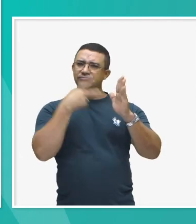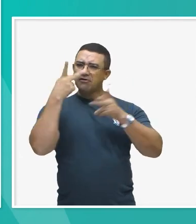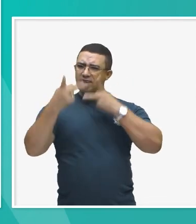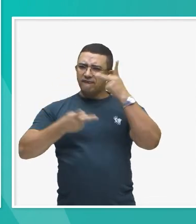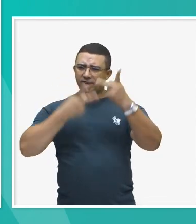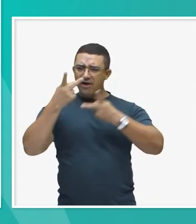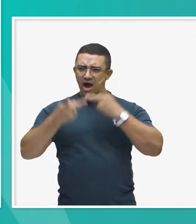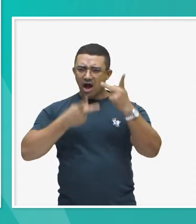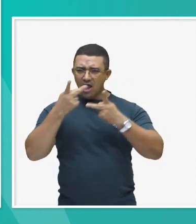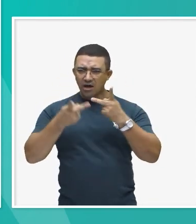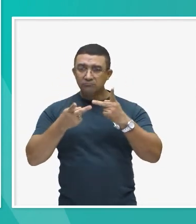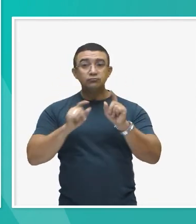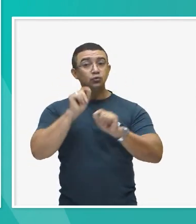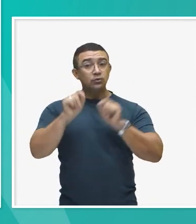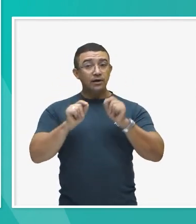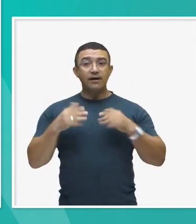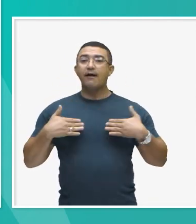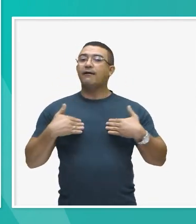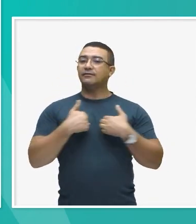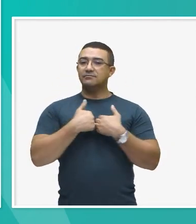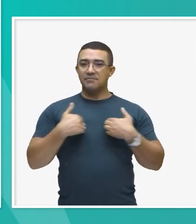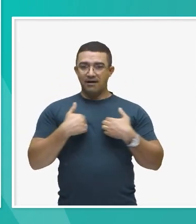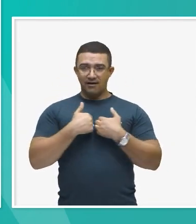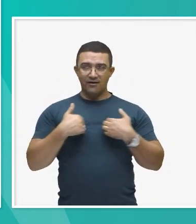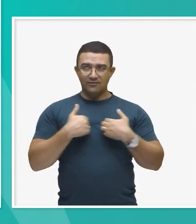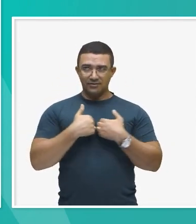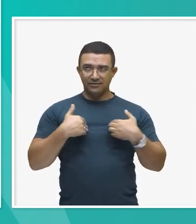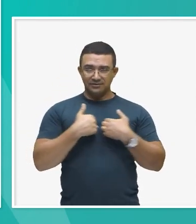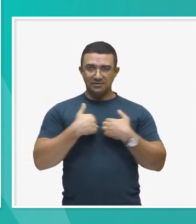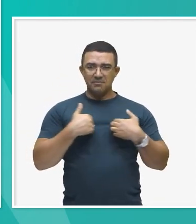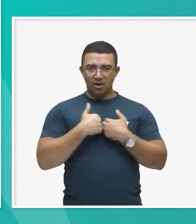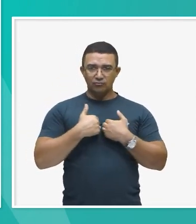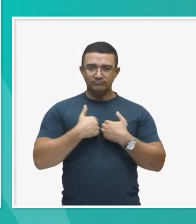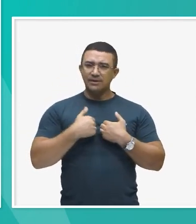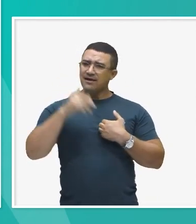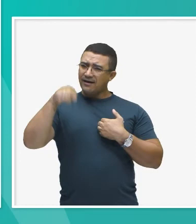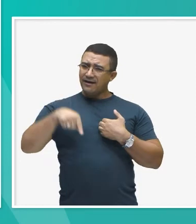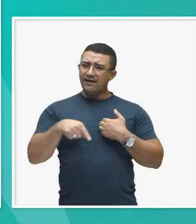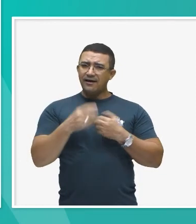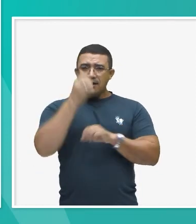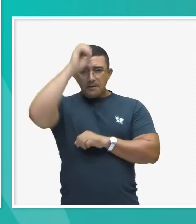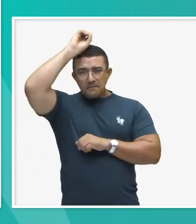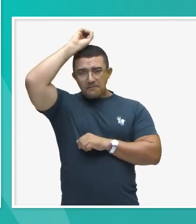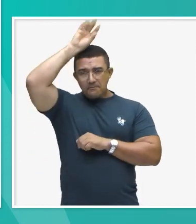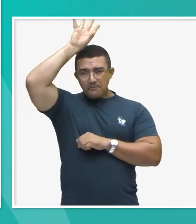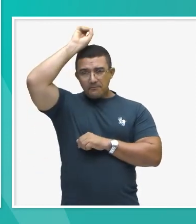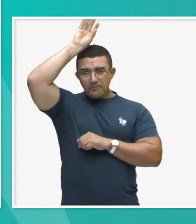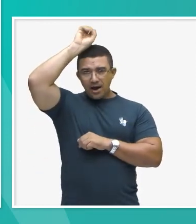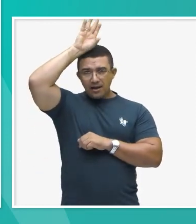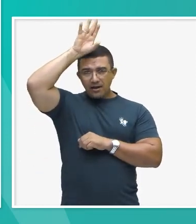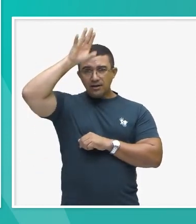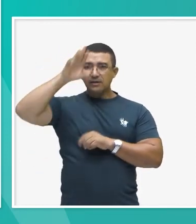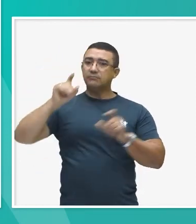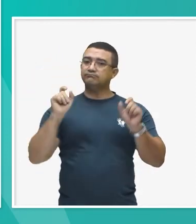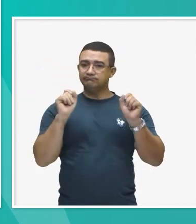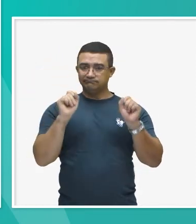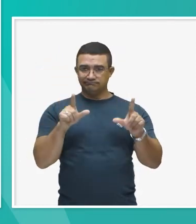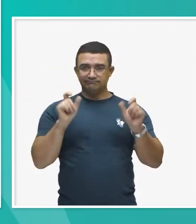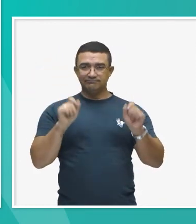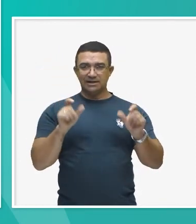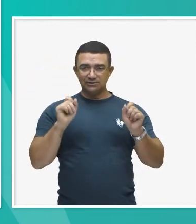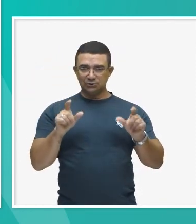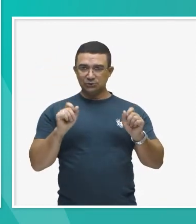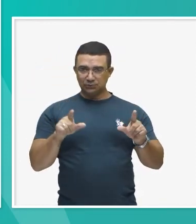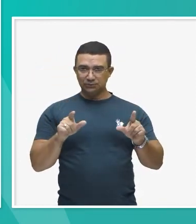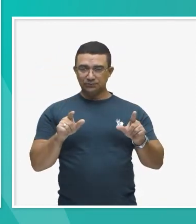de um animal específico, que é a baleia azul, né? Blue whale. Nós já até vimos os